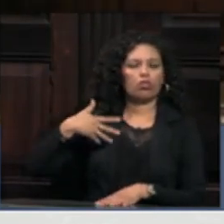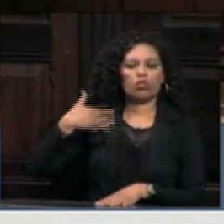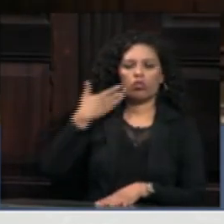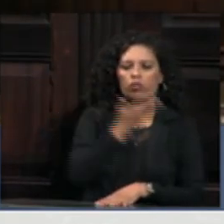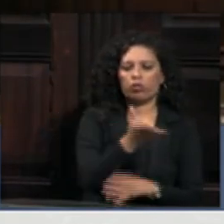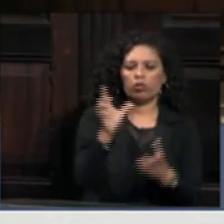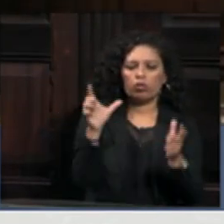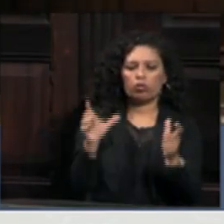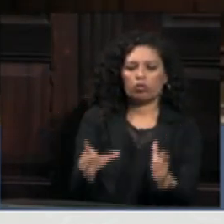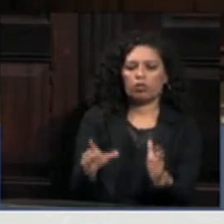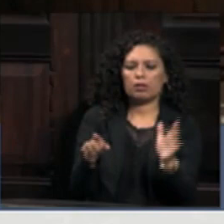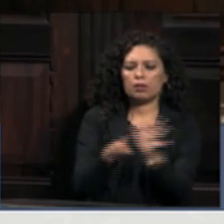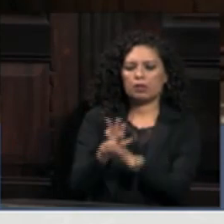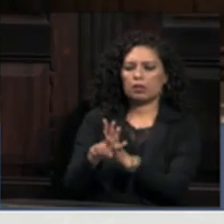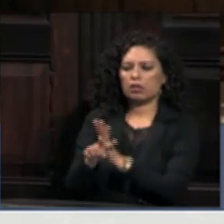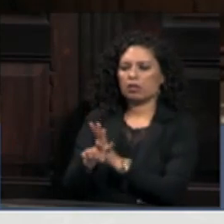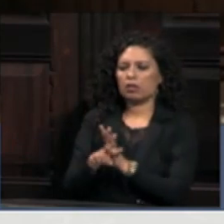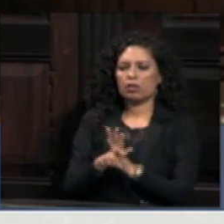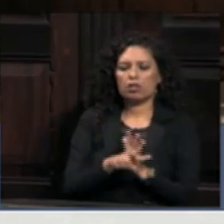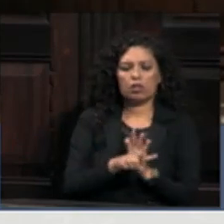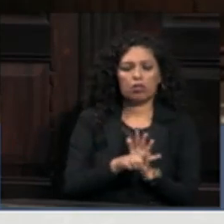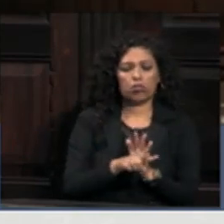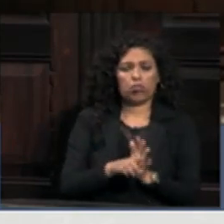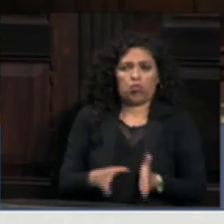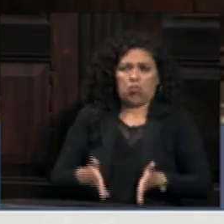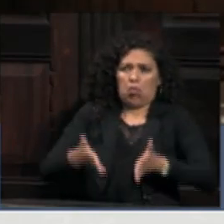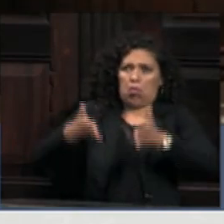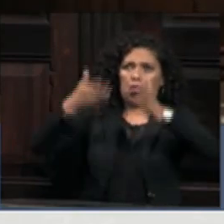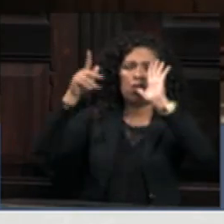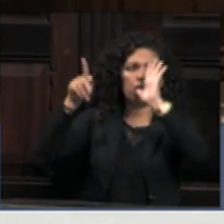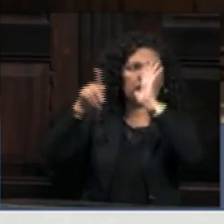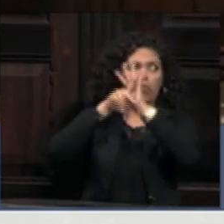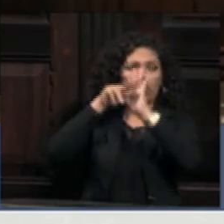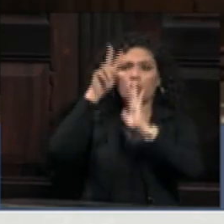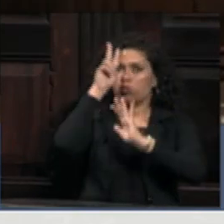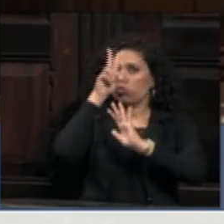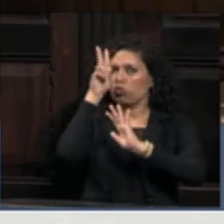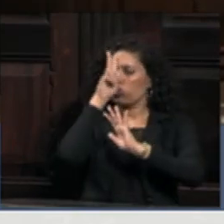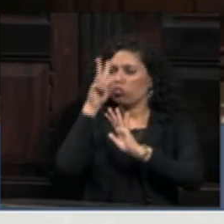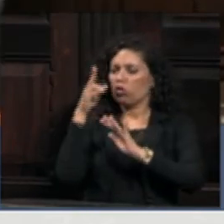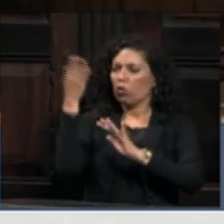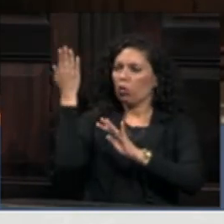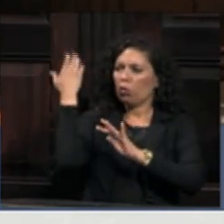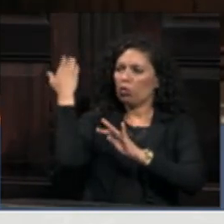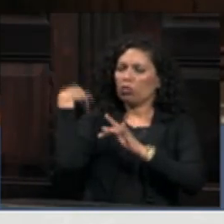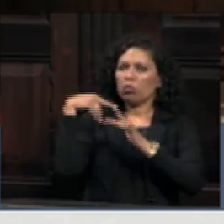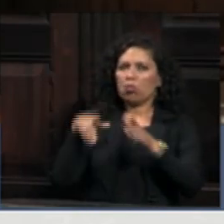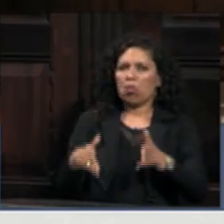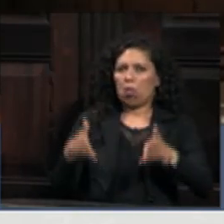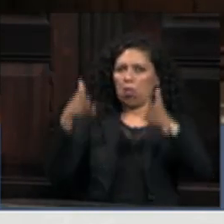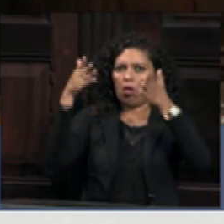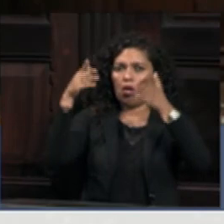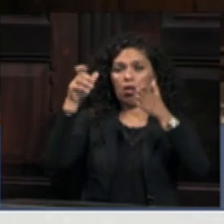Trabalho, no prédio histórico do antigo Ministério do Trabalho,